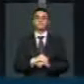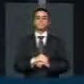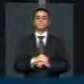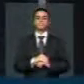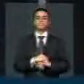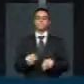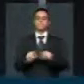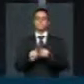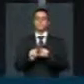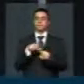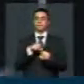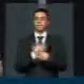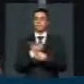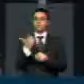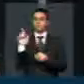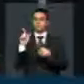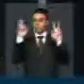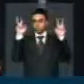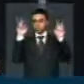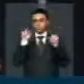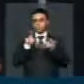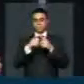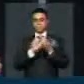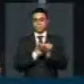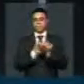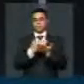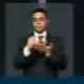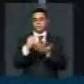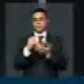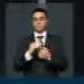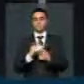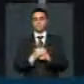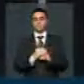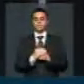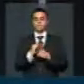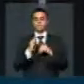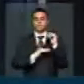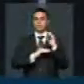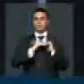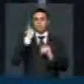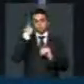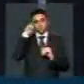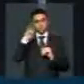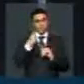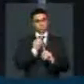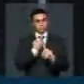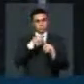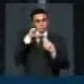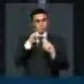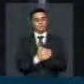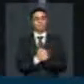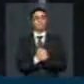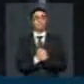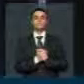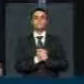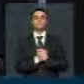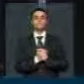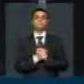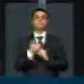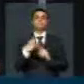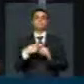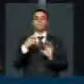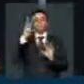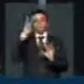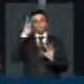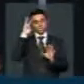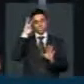também terei aqui mais outros assuntos, mas inicialmente sobre o dia do desafio. Na terça